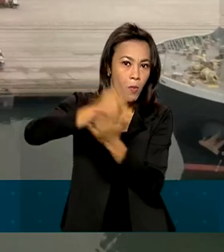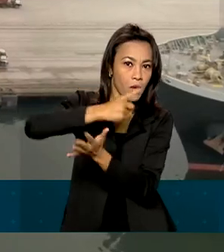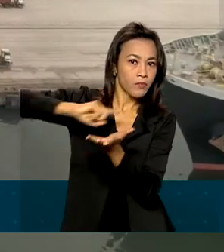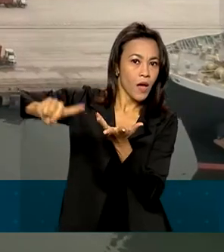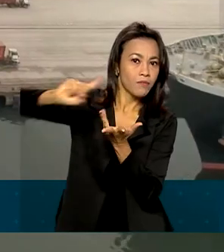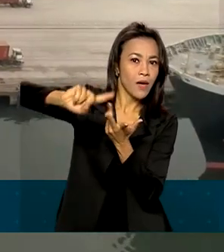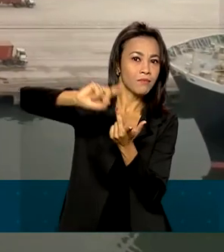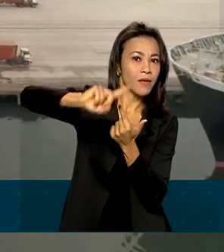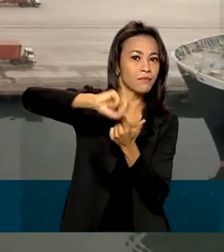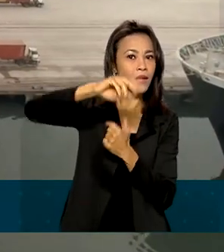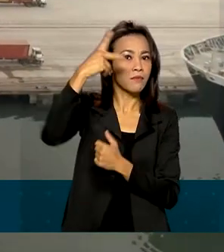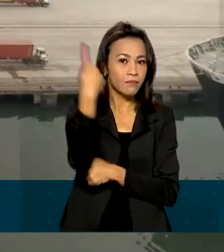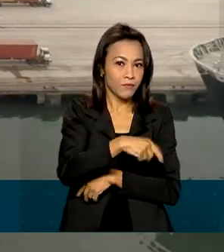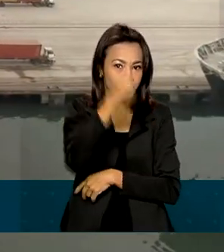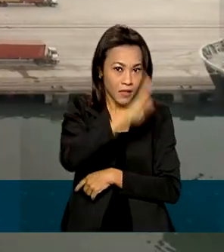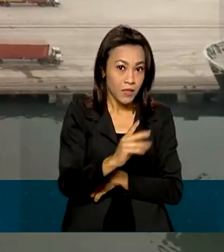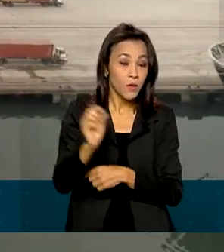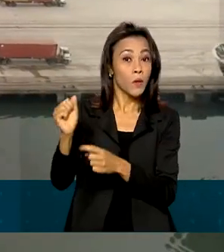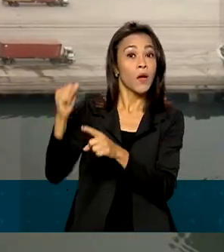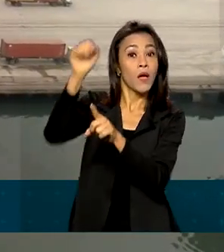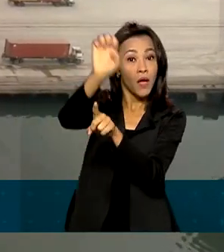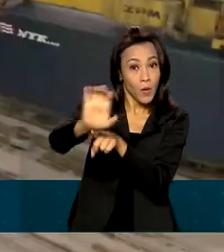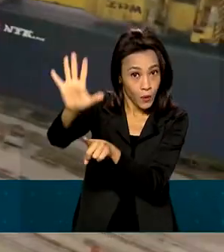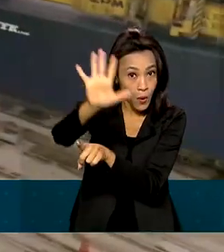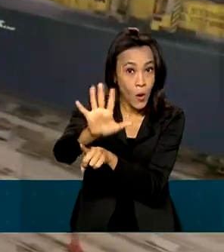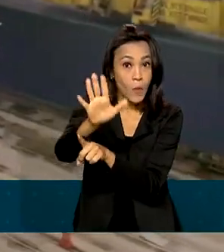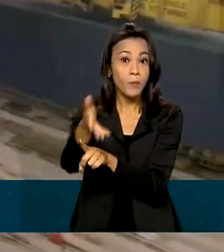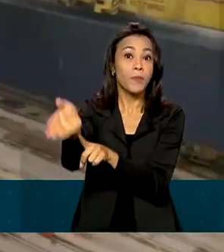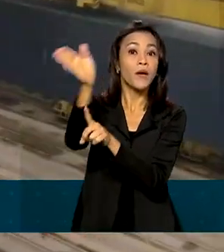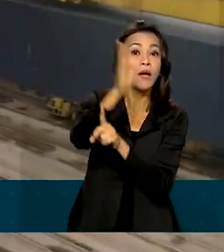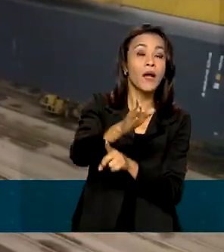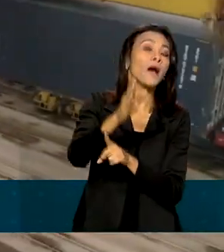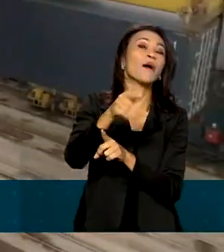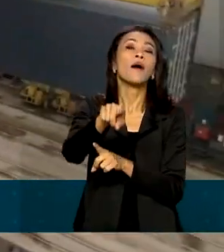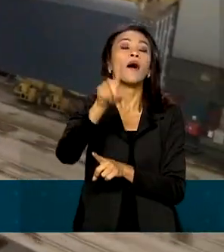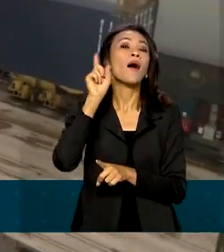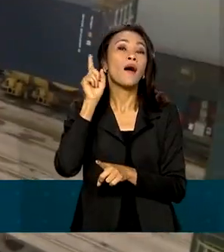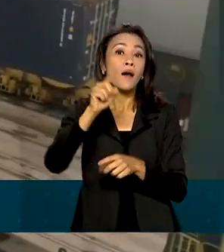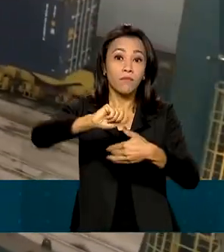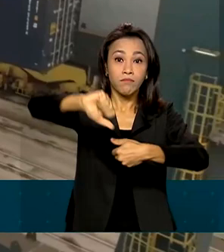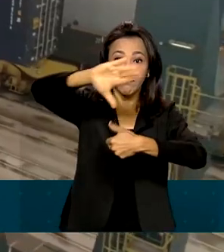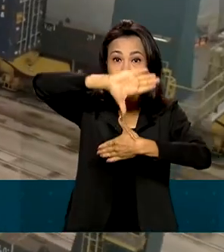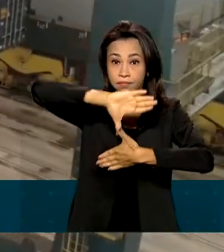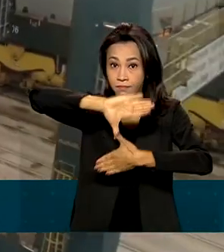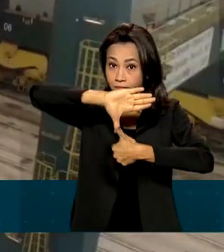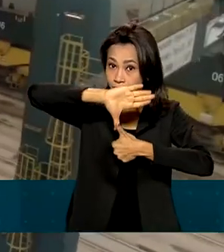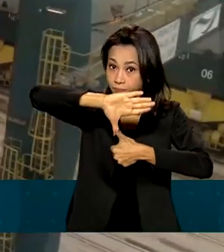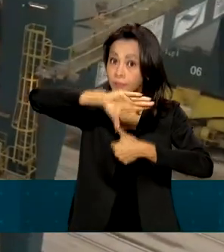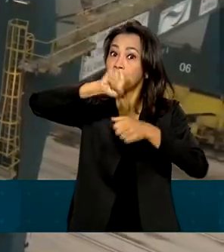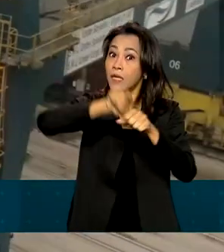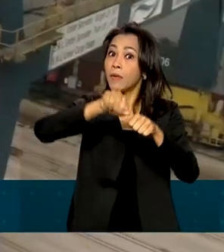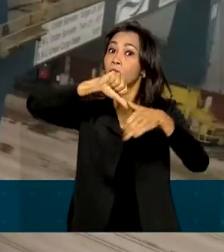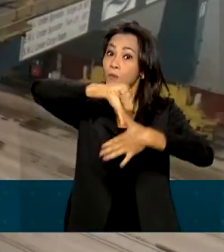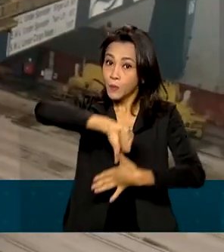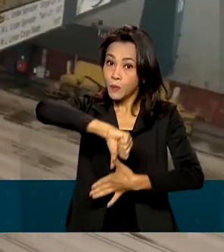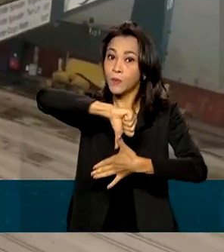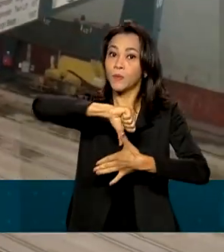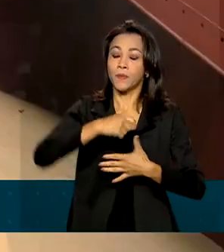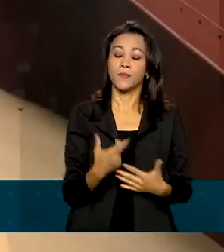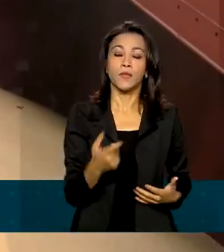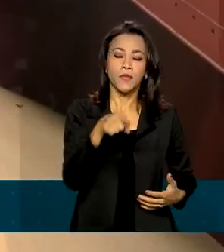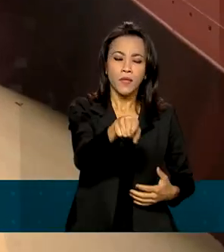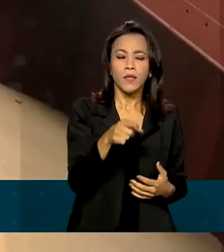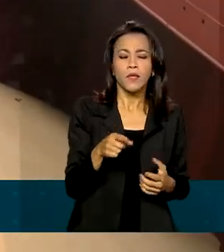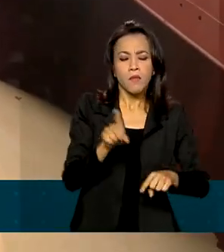produtos seguida pela Europa América do Norte e do Sul em termos de mercadorias vendidas